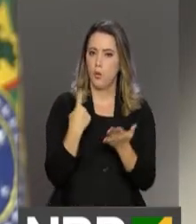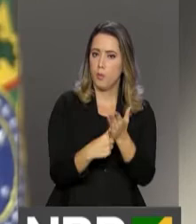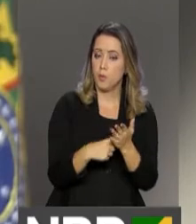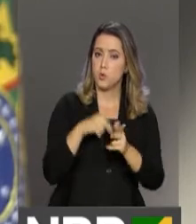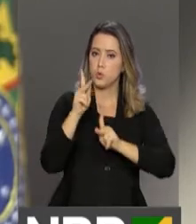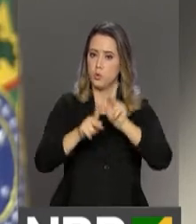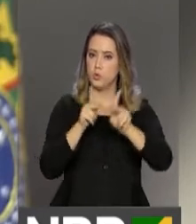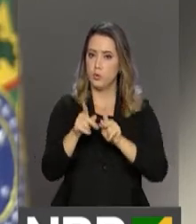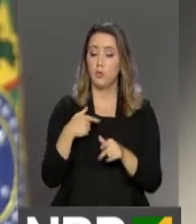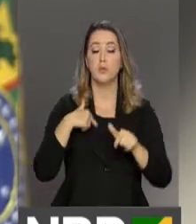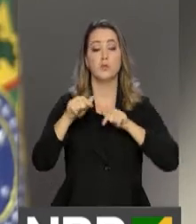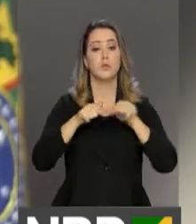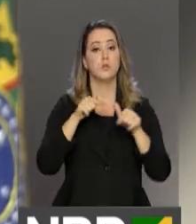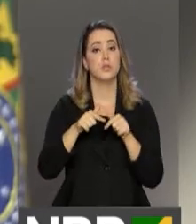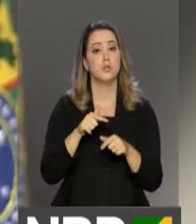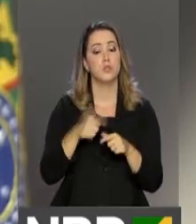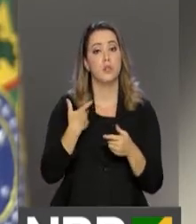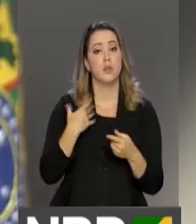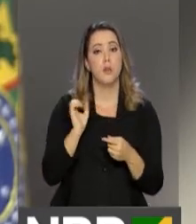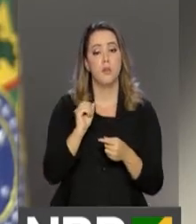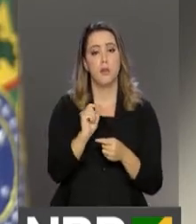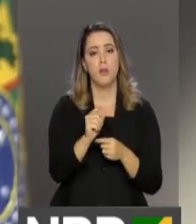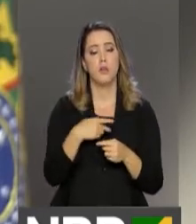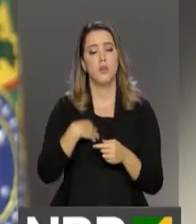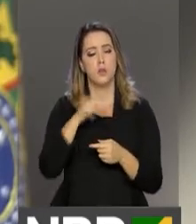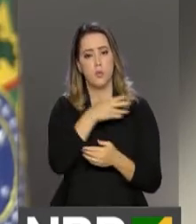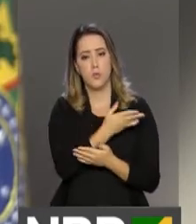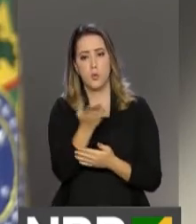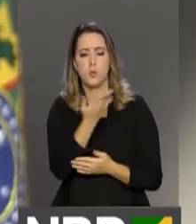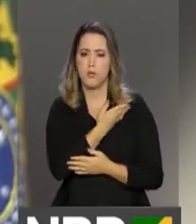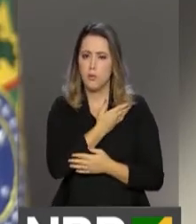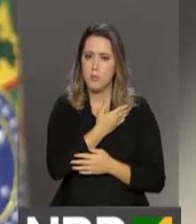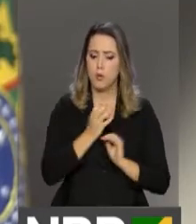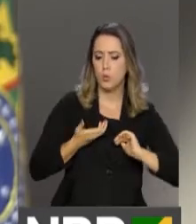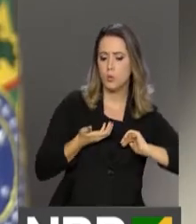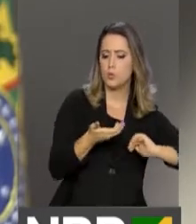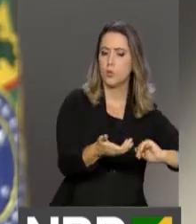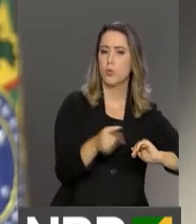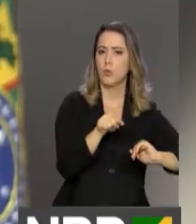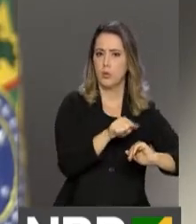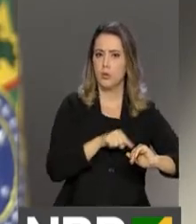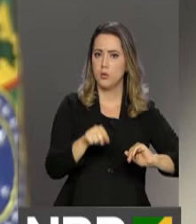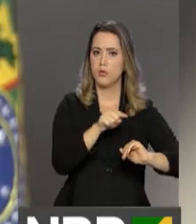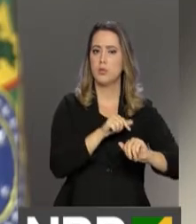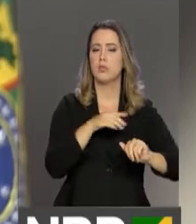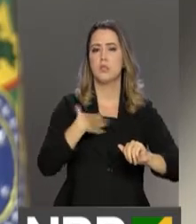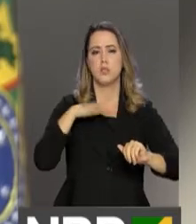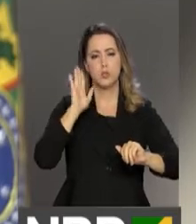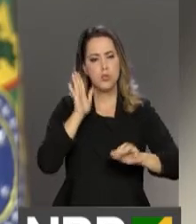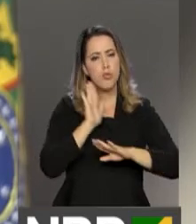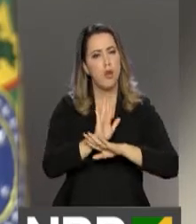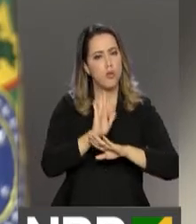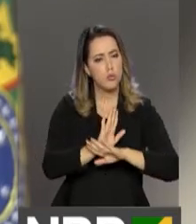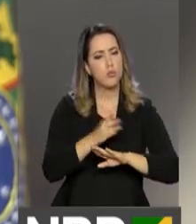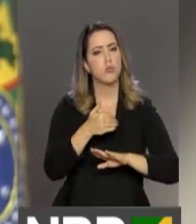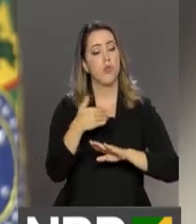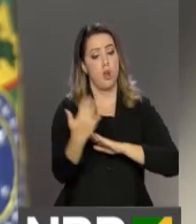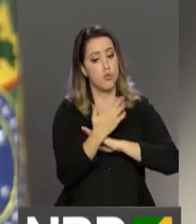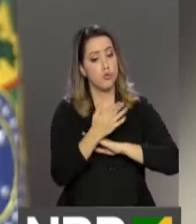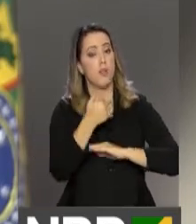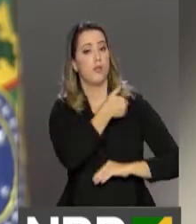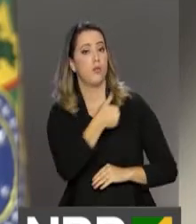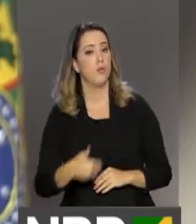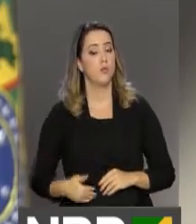trabalho para convencer os companheiros do congresso nacional que muito tem auxiliado o governo a